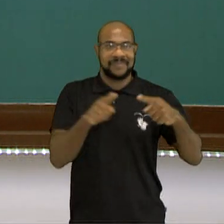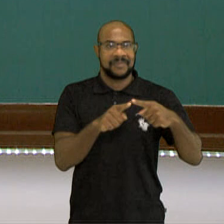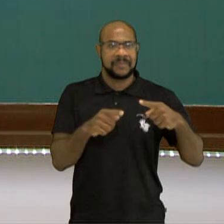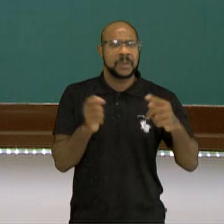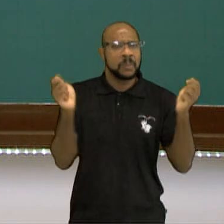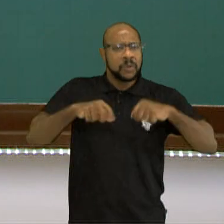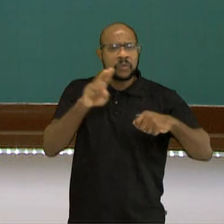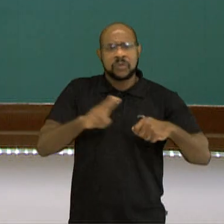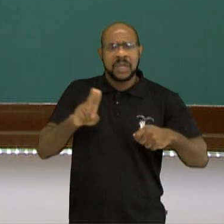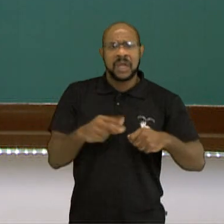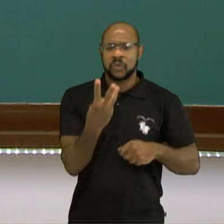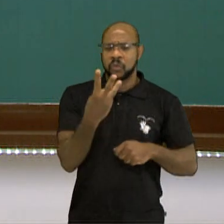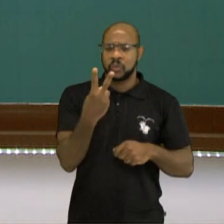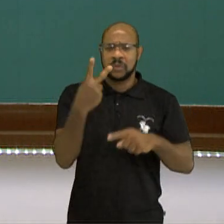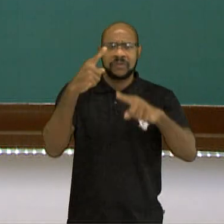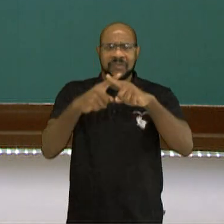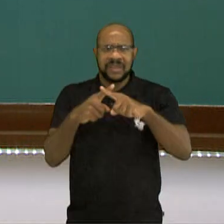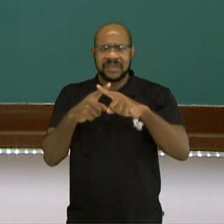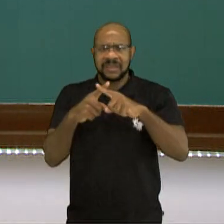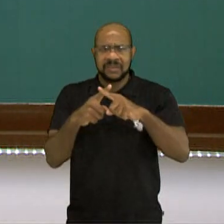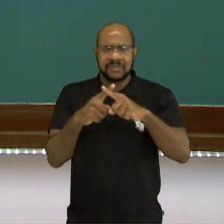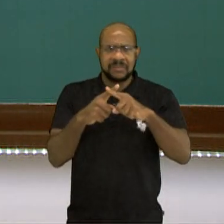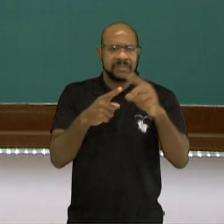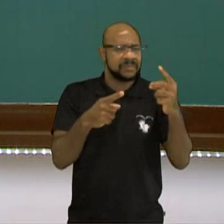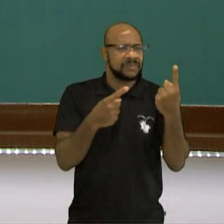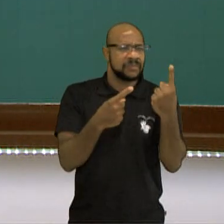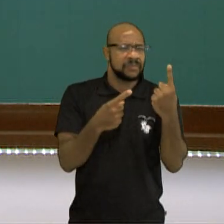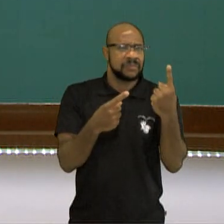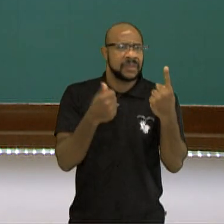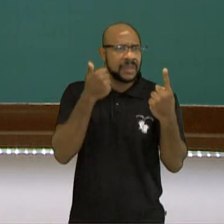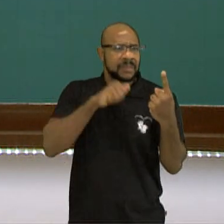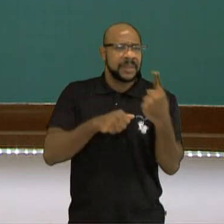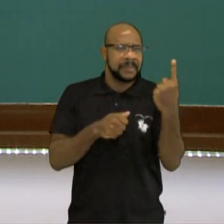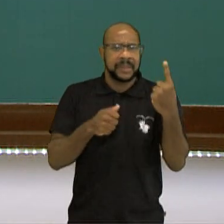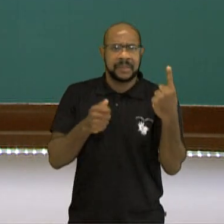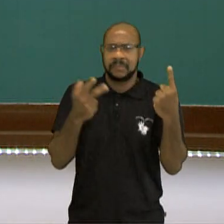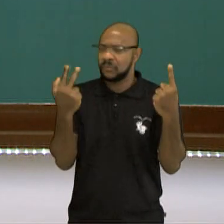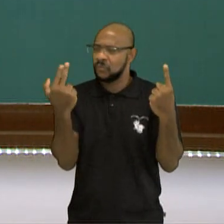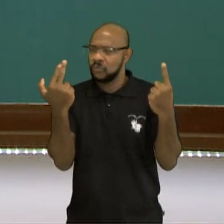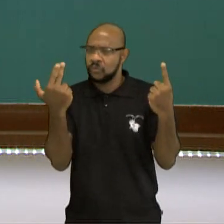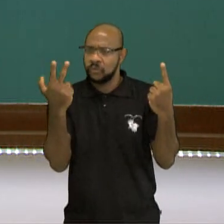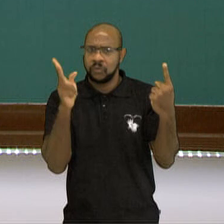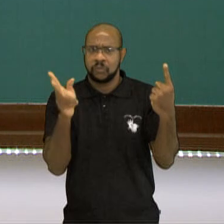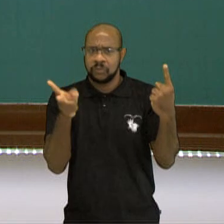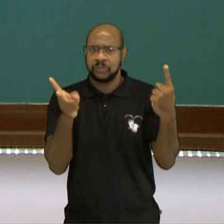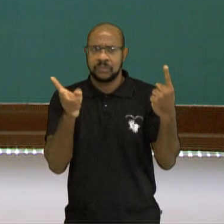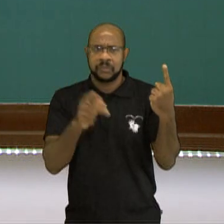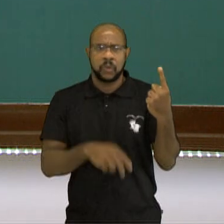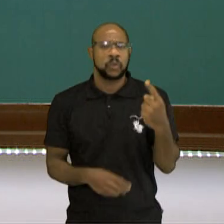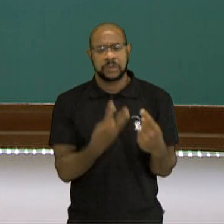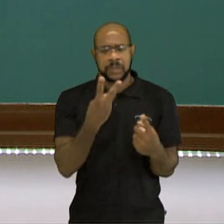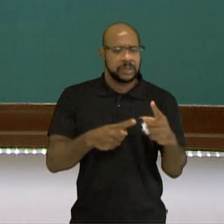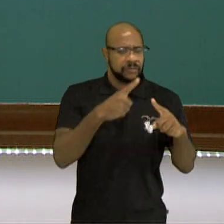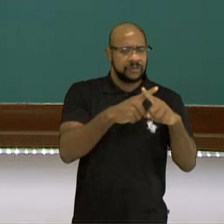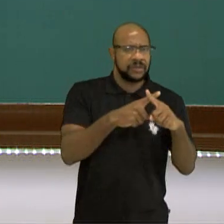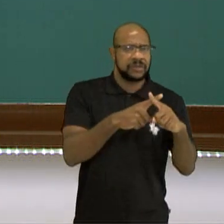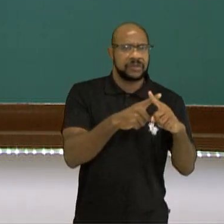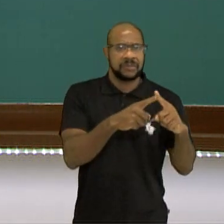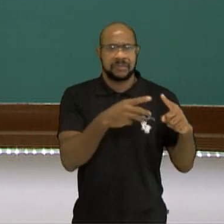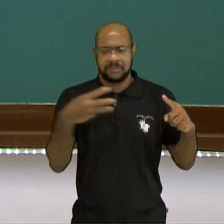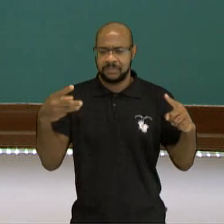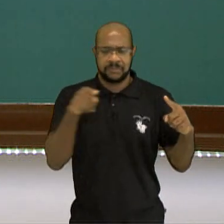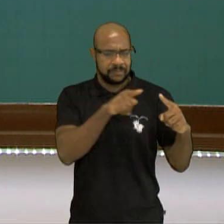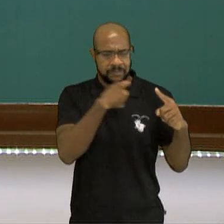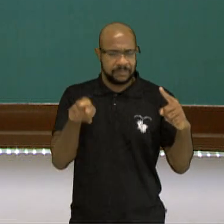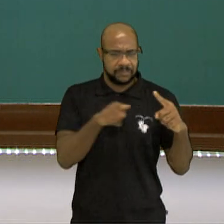duas vezes o mesmo elemento do domínio para o contradomínio? 3 vezes o mesmo elemento do